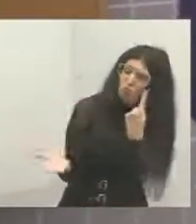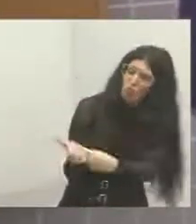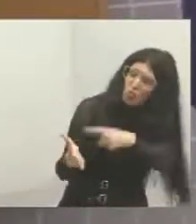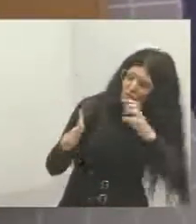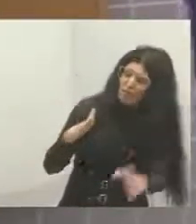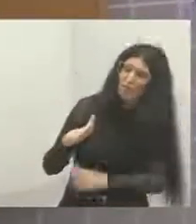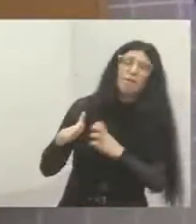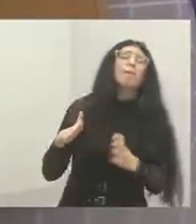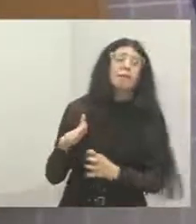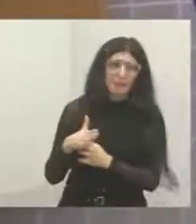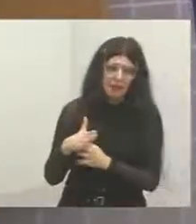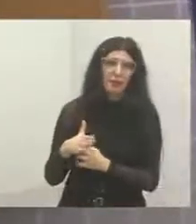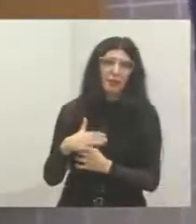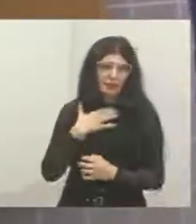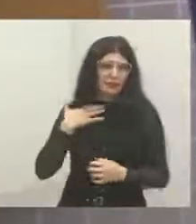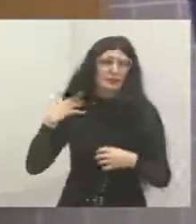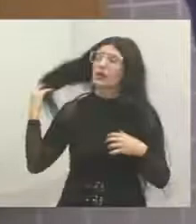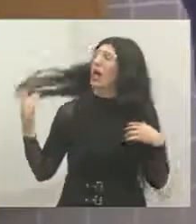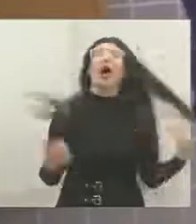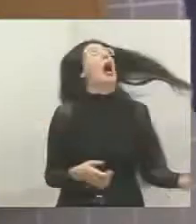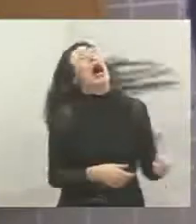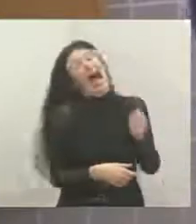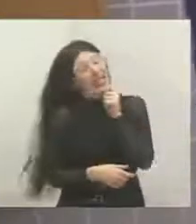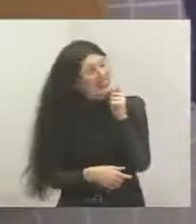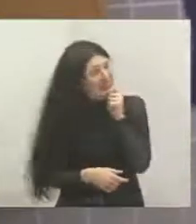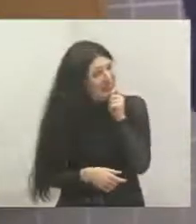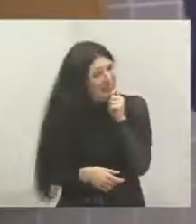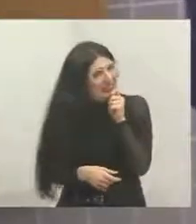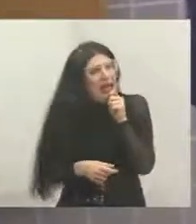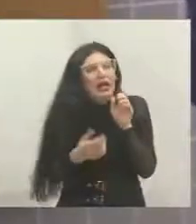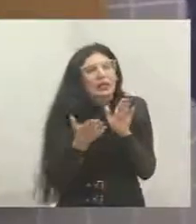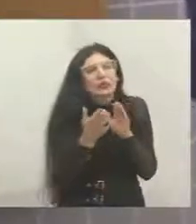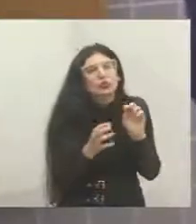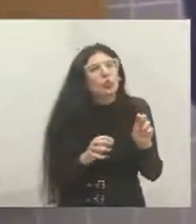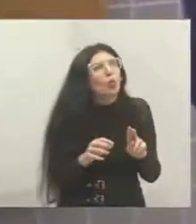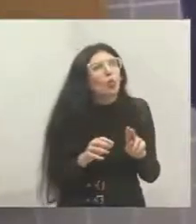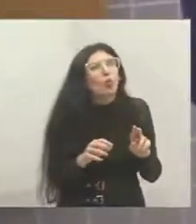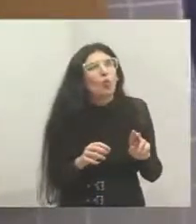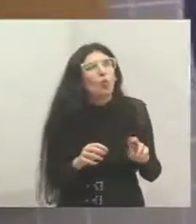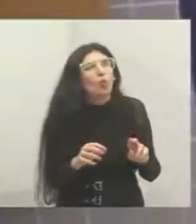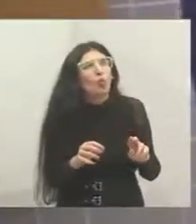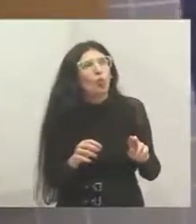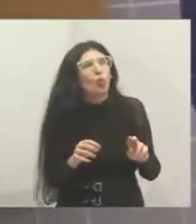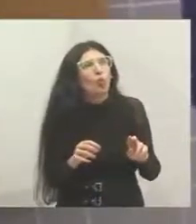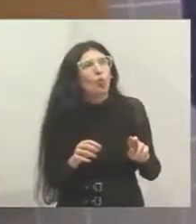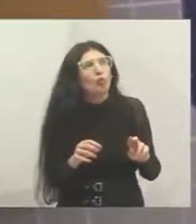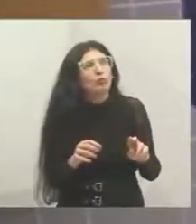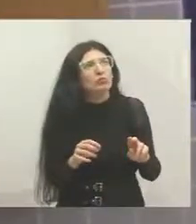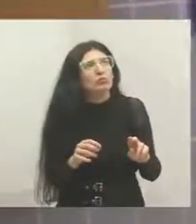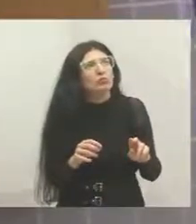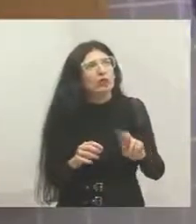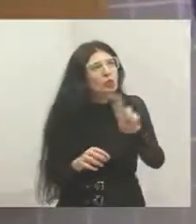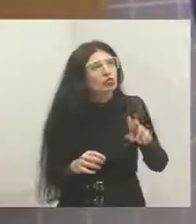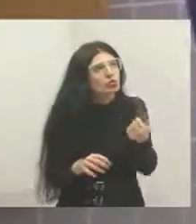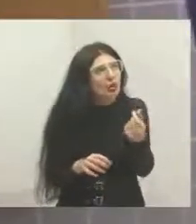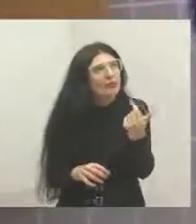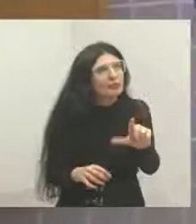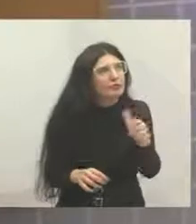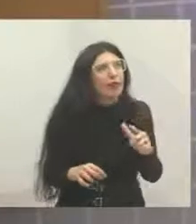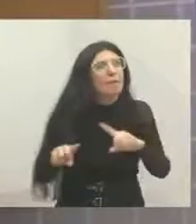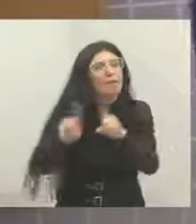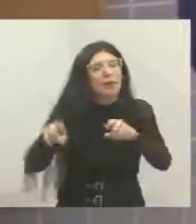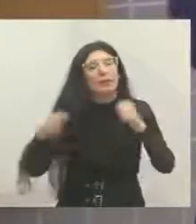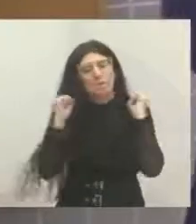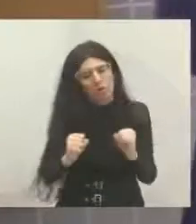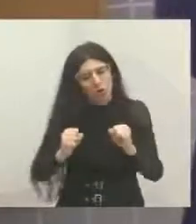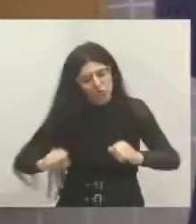neste momento, mesmo não tendo aplicação na cultura nesse momento, mas ela pode querer trocar para ela poder incentivar a cultura em algum momento. Esse valor vai